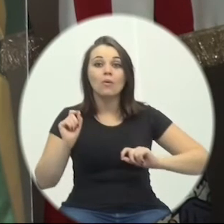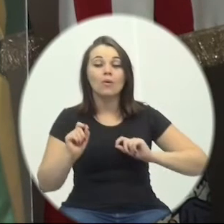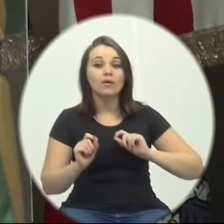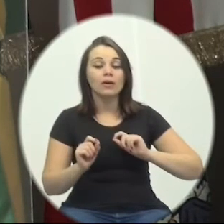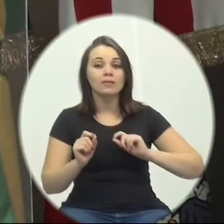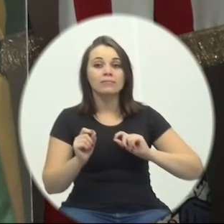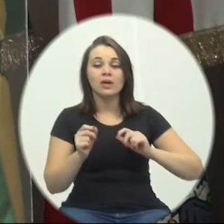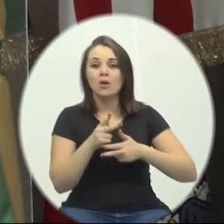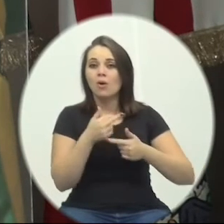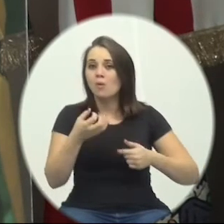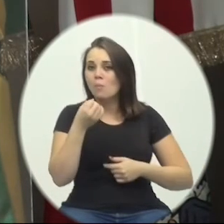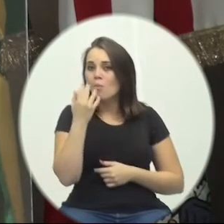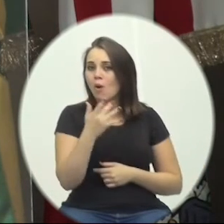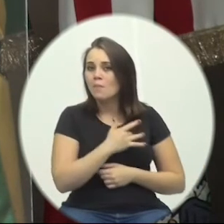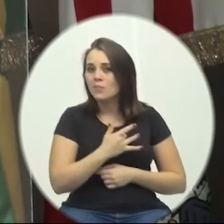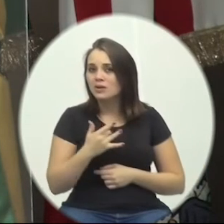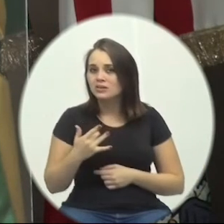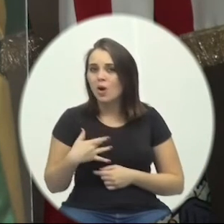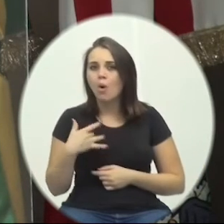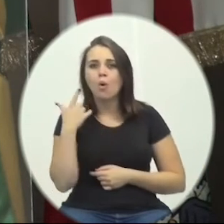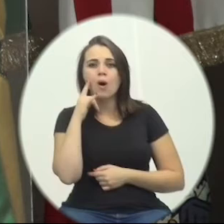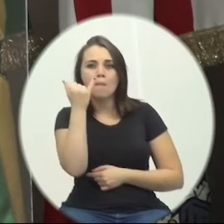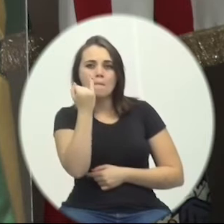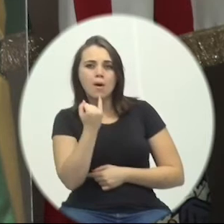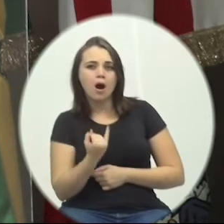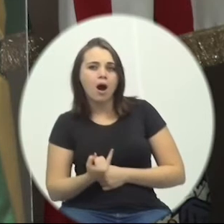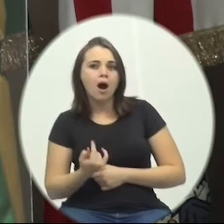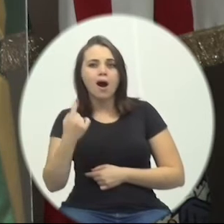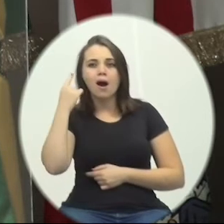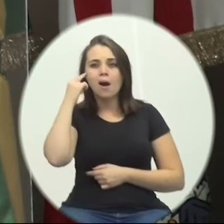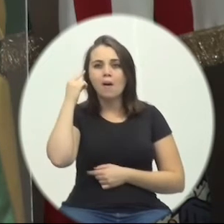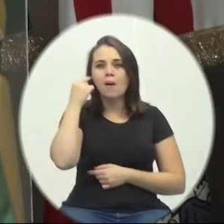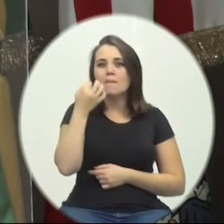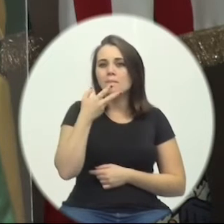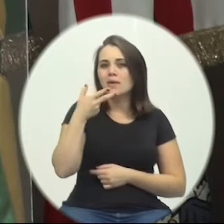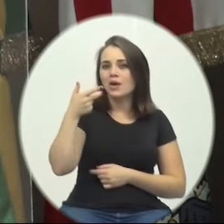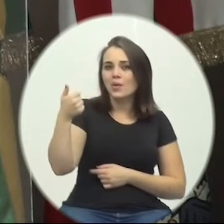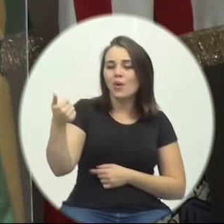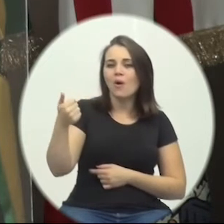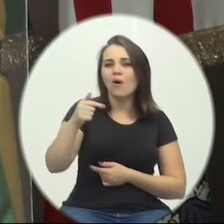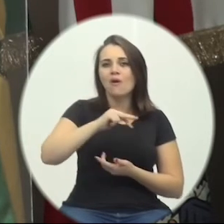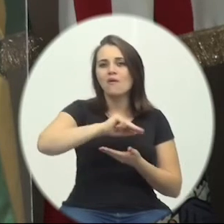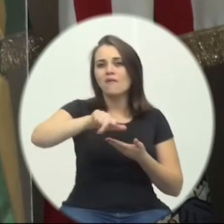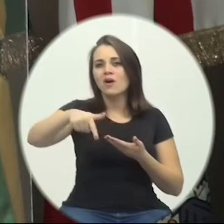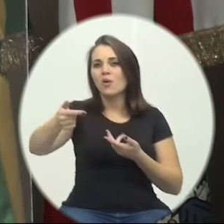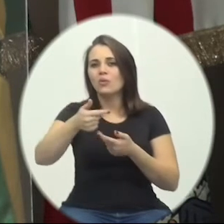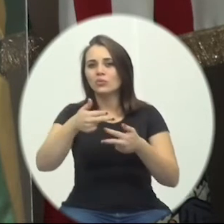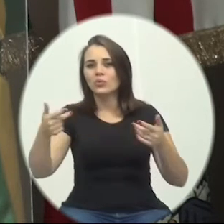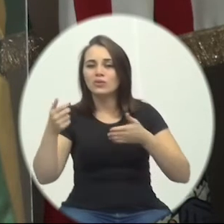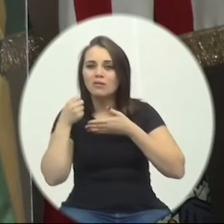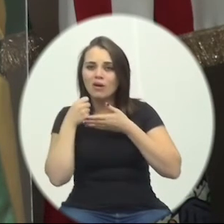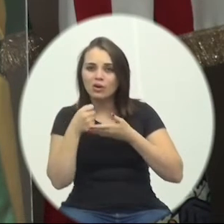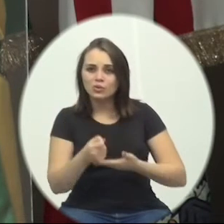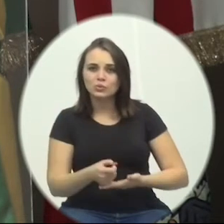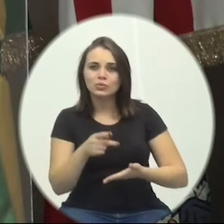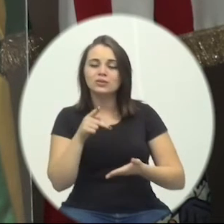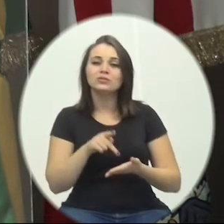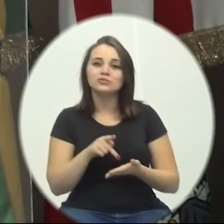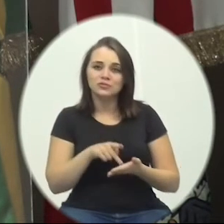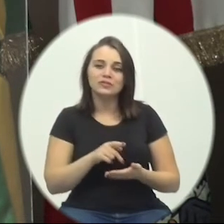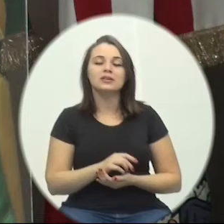diversos benefícios para a saúde, né, quanto emagrecimento, a saúde mental, diversas situações que favorecem.